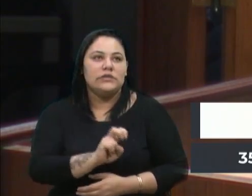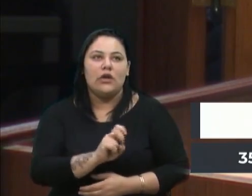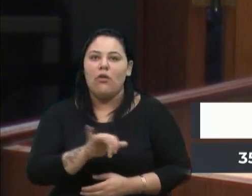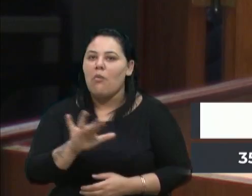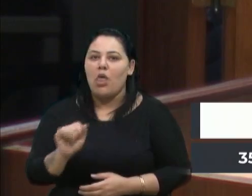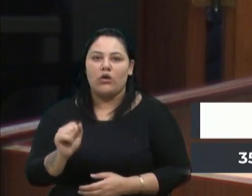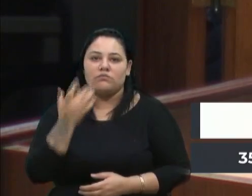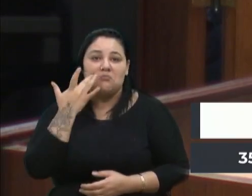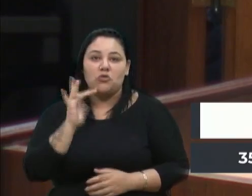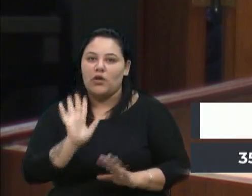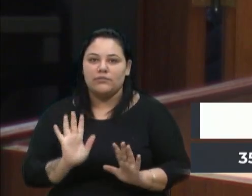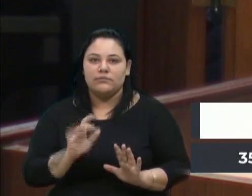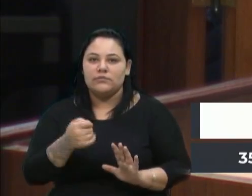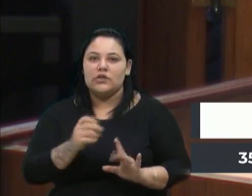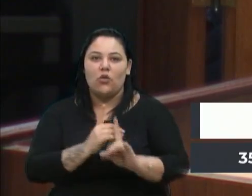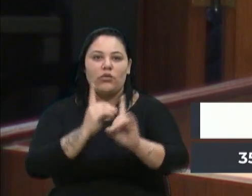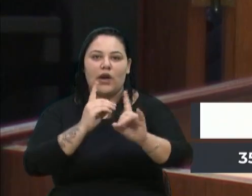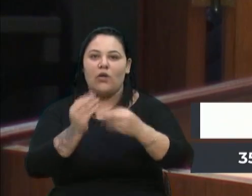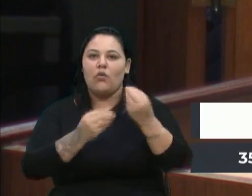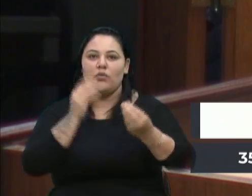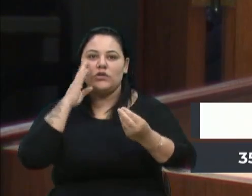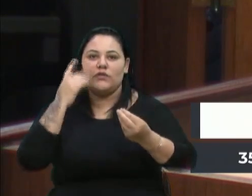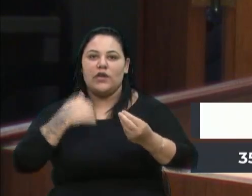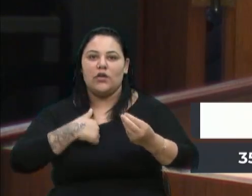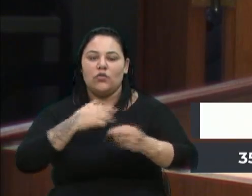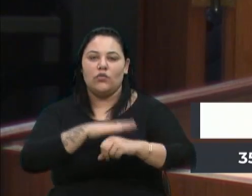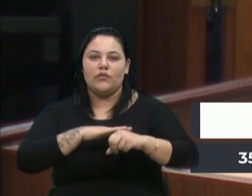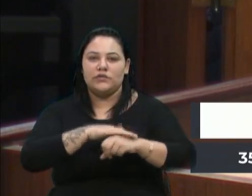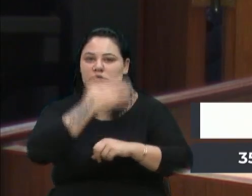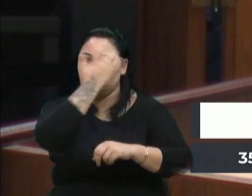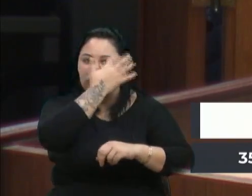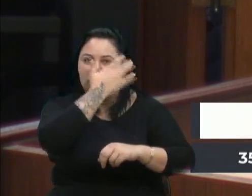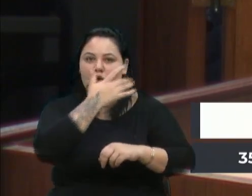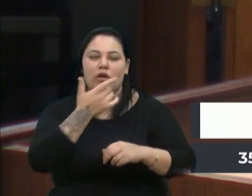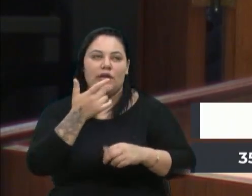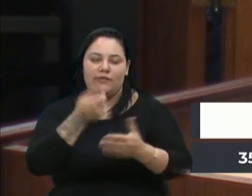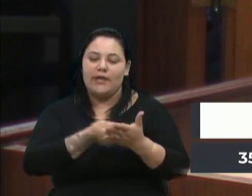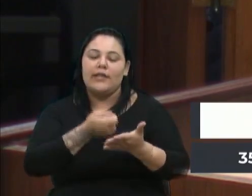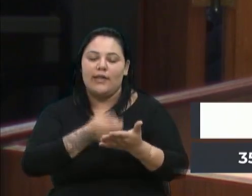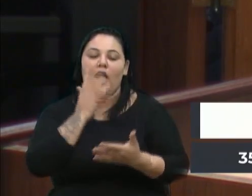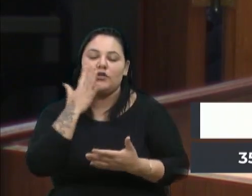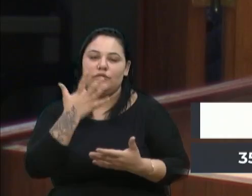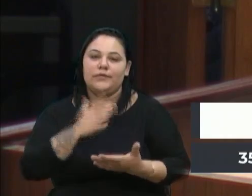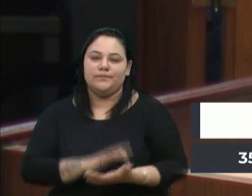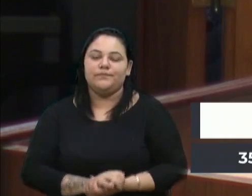eu tenho certeza, conversando com o prefeito ontem, ele vai achar uma saída. Bom,